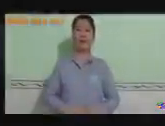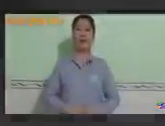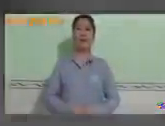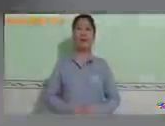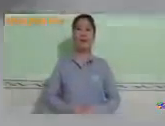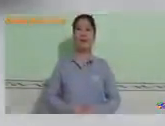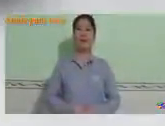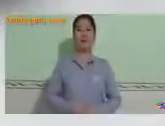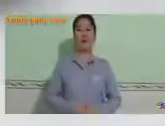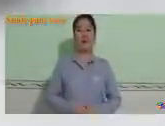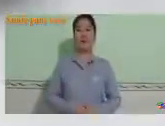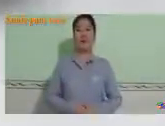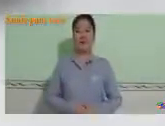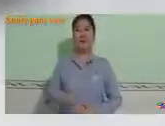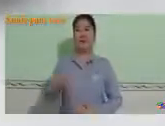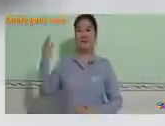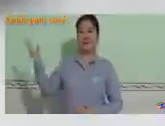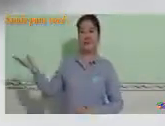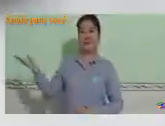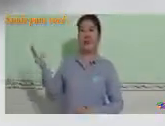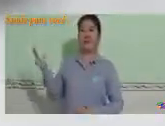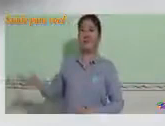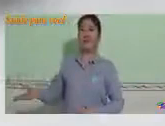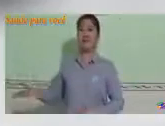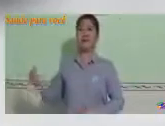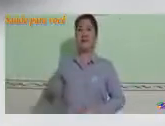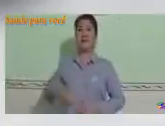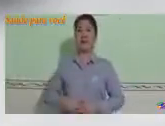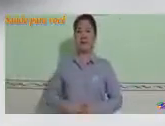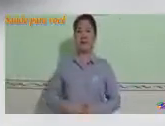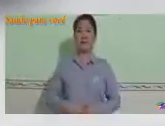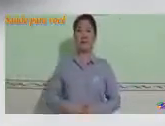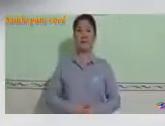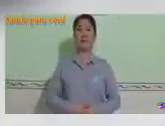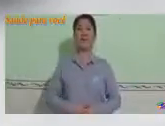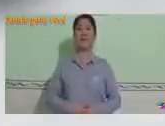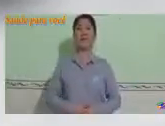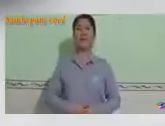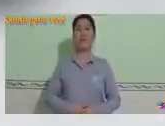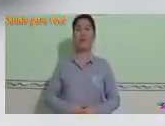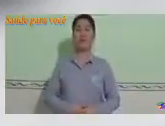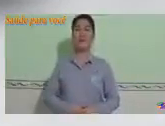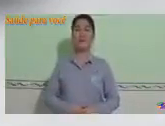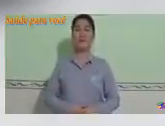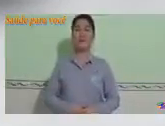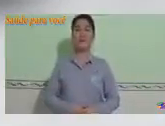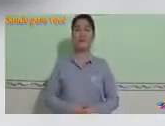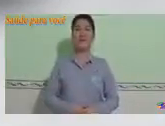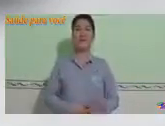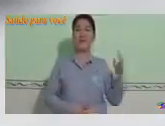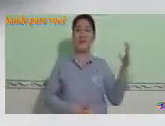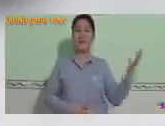A modo de preparo 2 pontos. Colocar